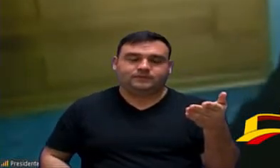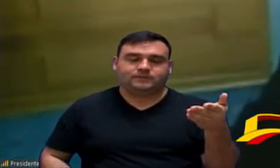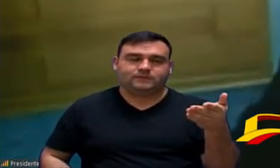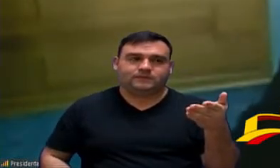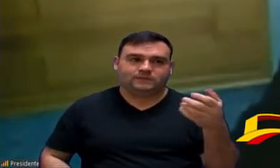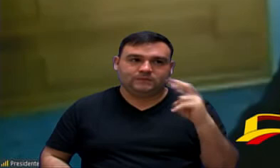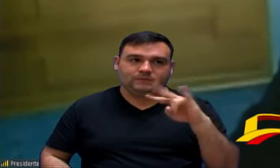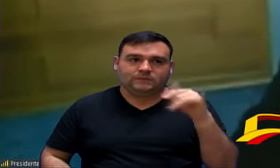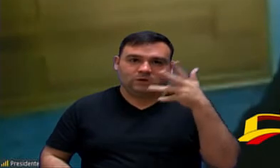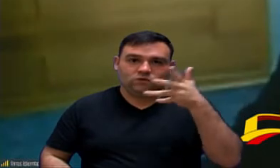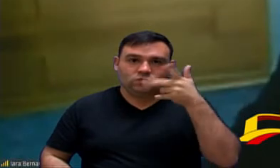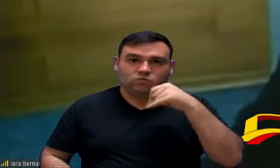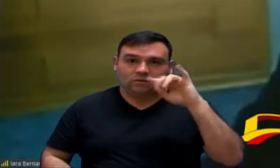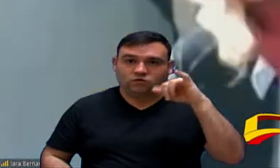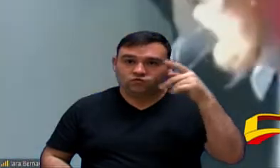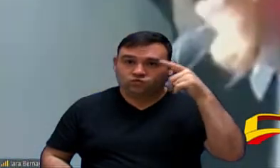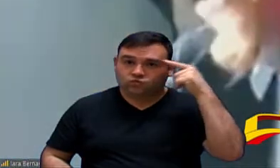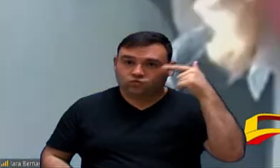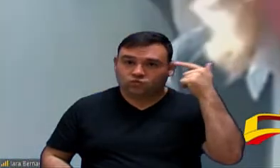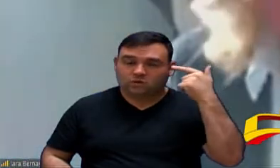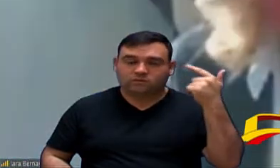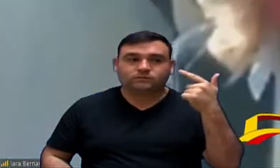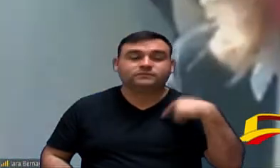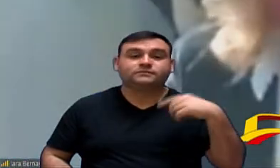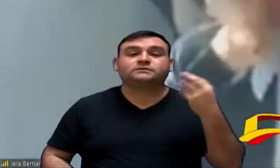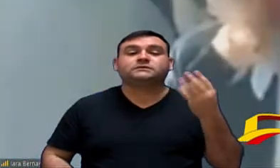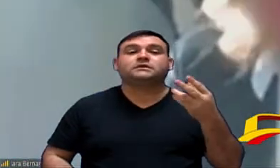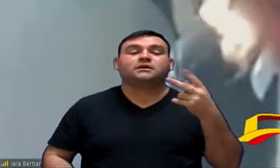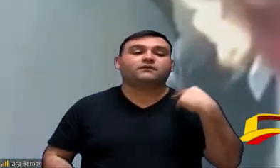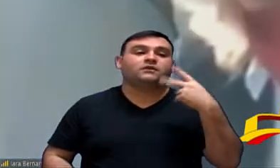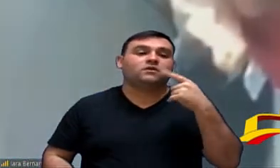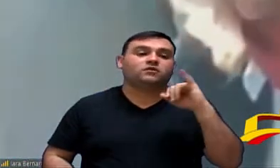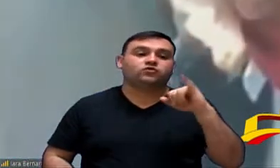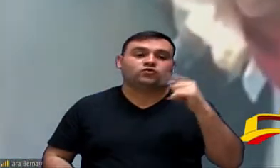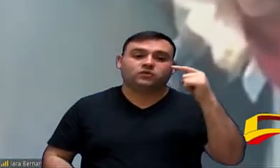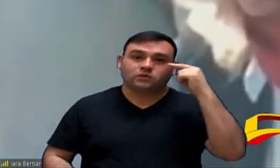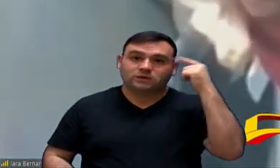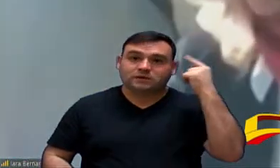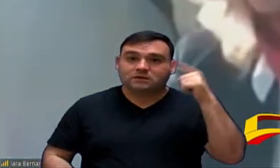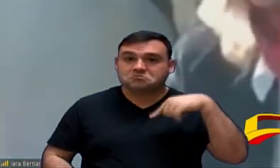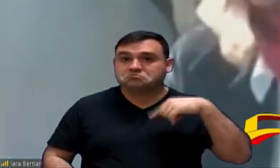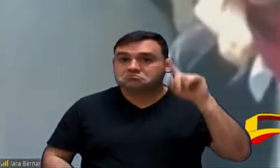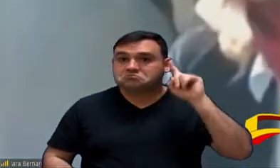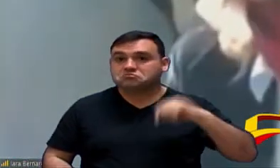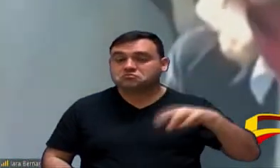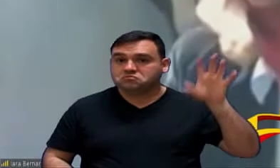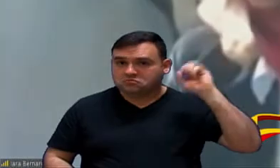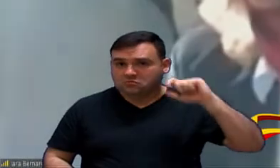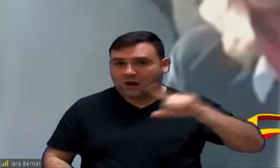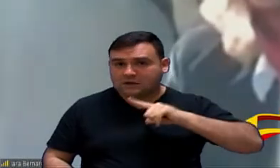vai dar a parte para o João? Eu queria conceder João Donizete, a parte ao vereador Donizete, mas eu não sei se ele nos ouve.